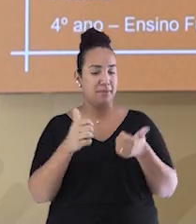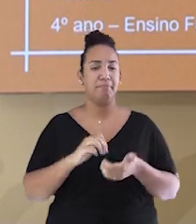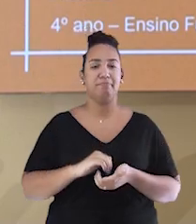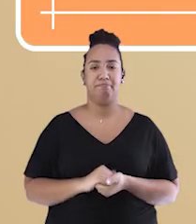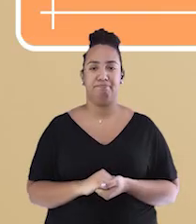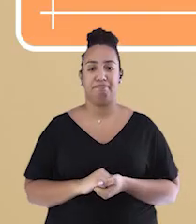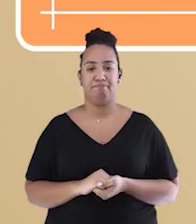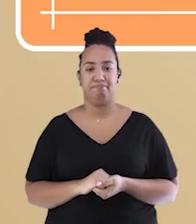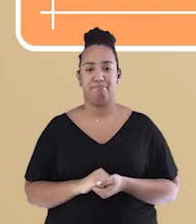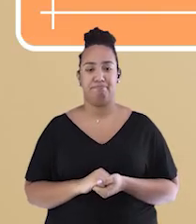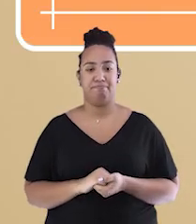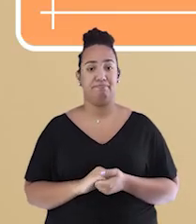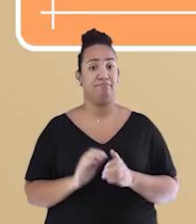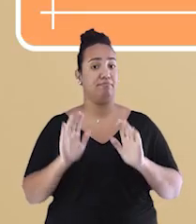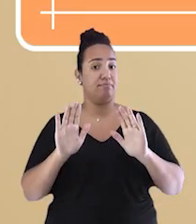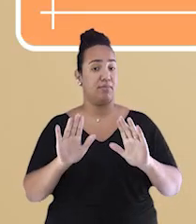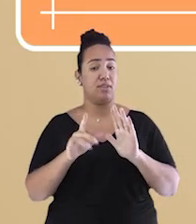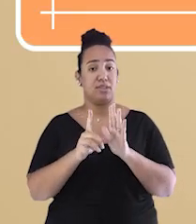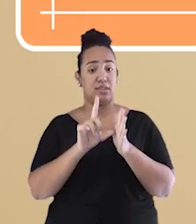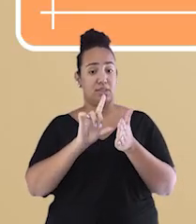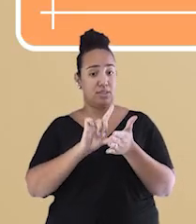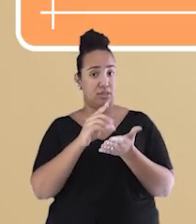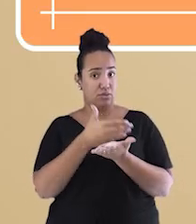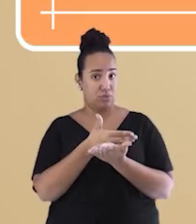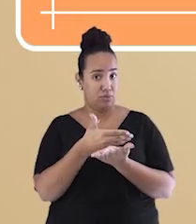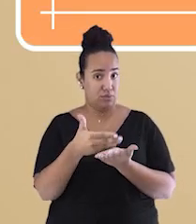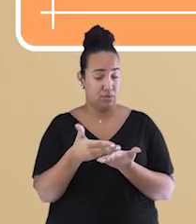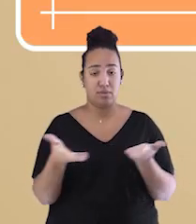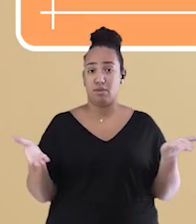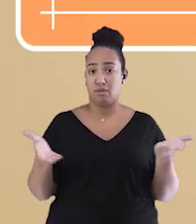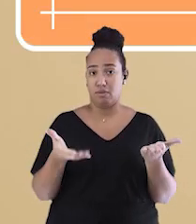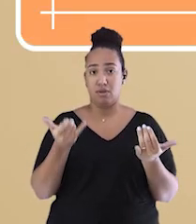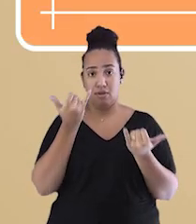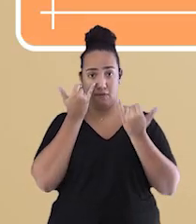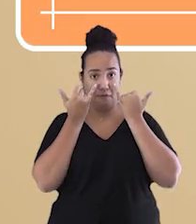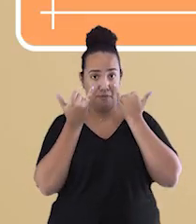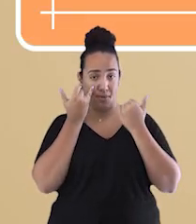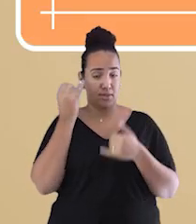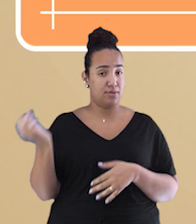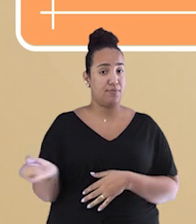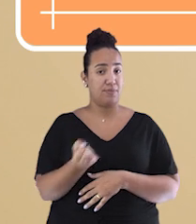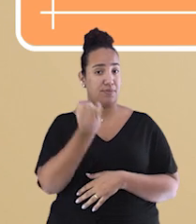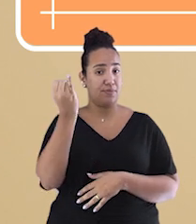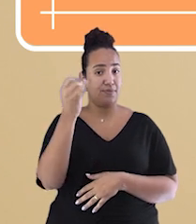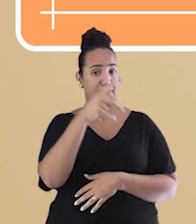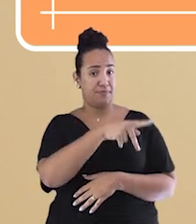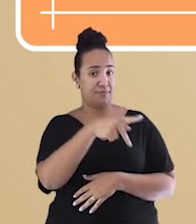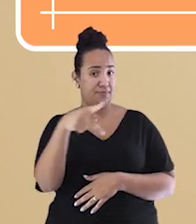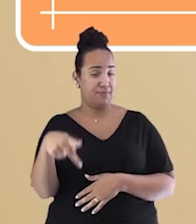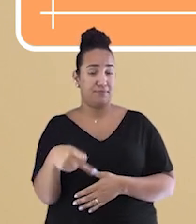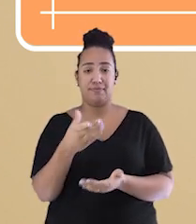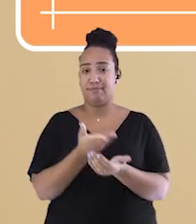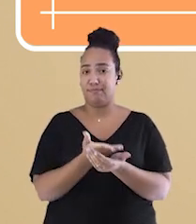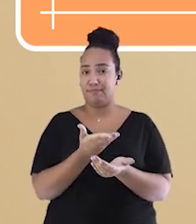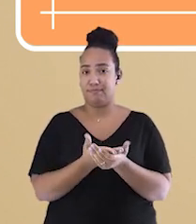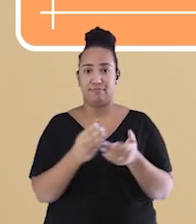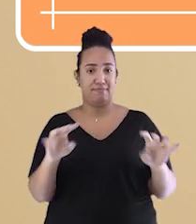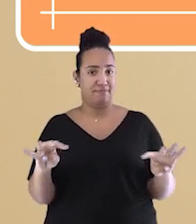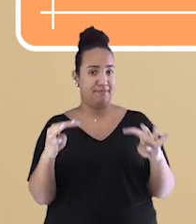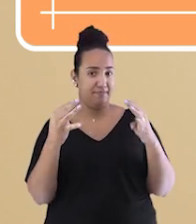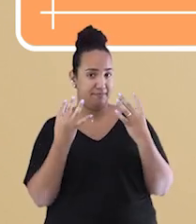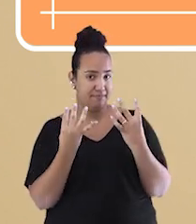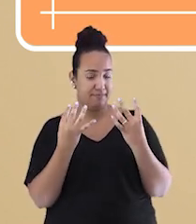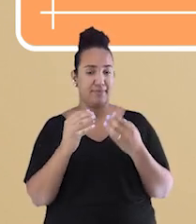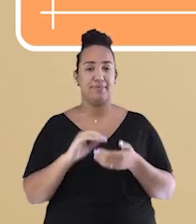comigo! Mas, antes de começar, vou passar algumas informações para os professores e professoras